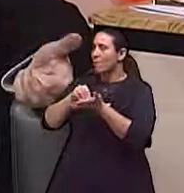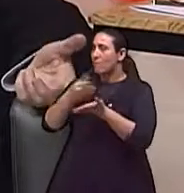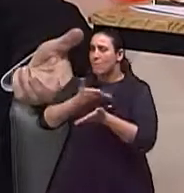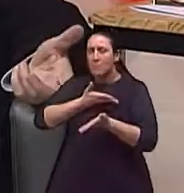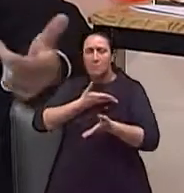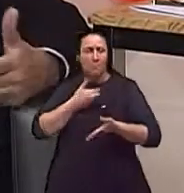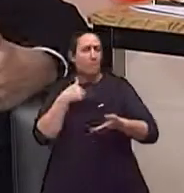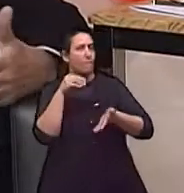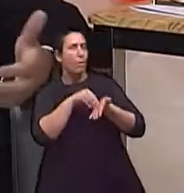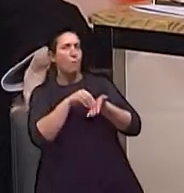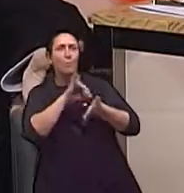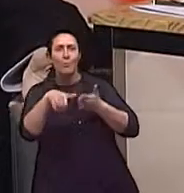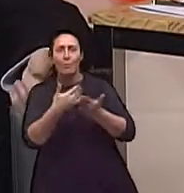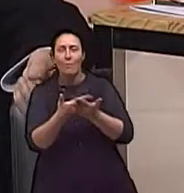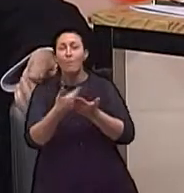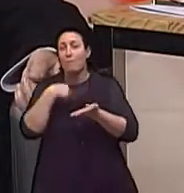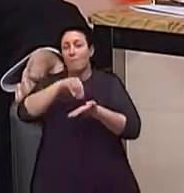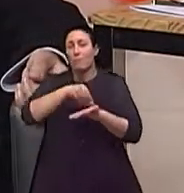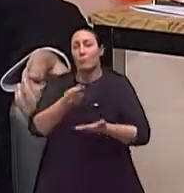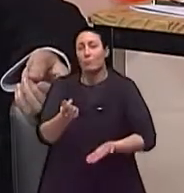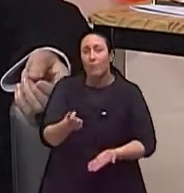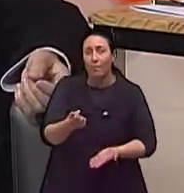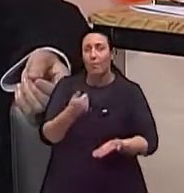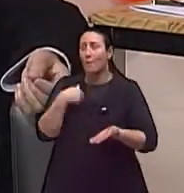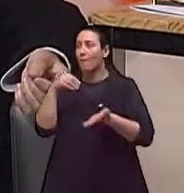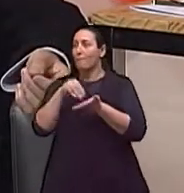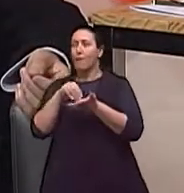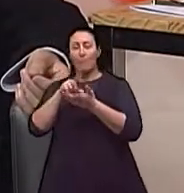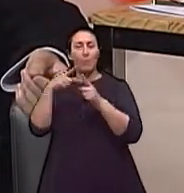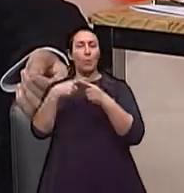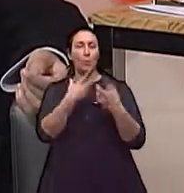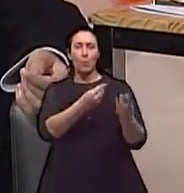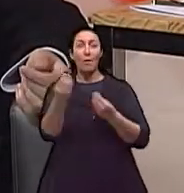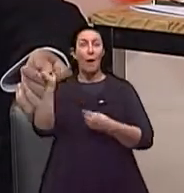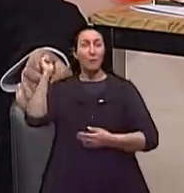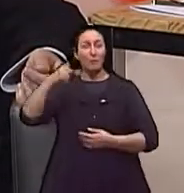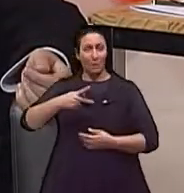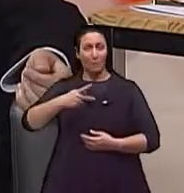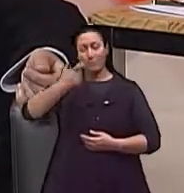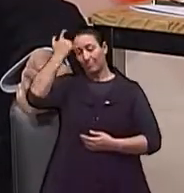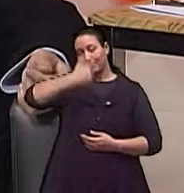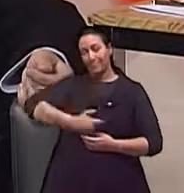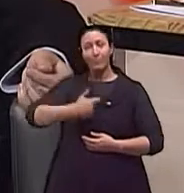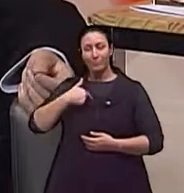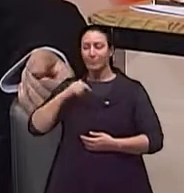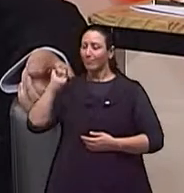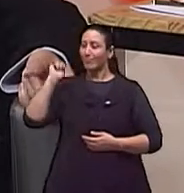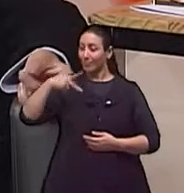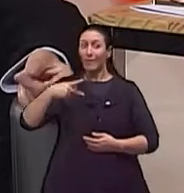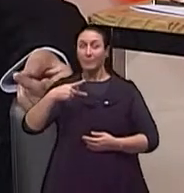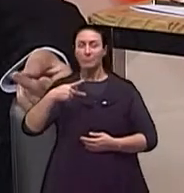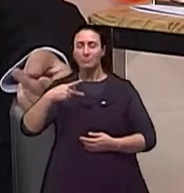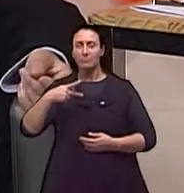falta de oportunidade a falta de dinheiro as aposentadorias fazem com que os nossos idosos